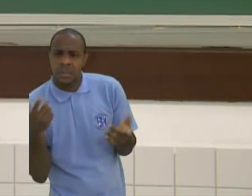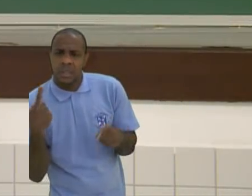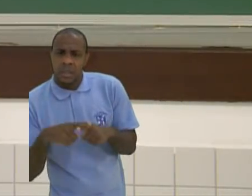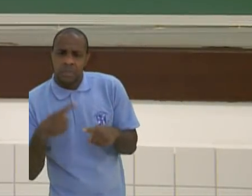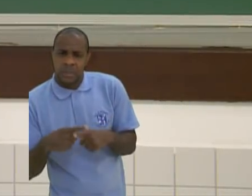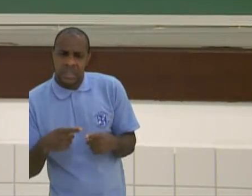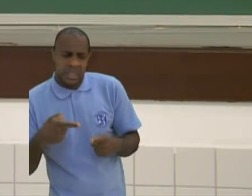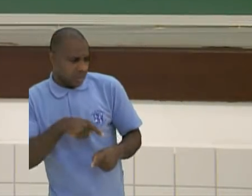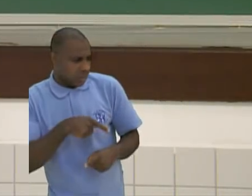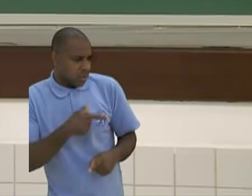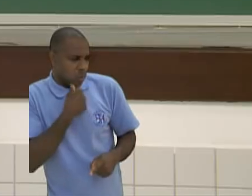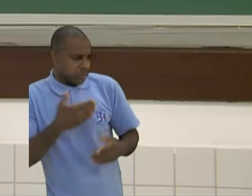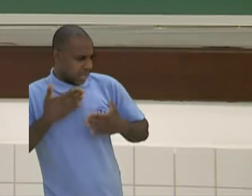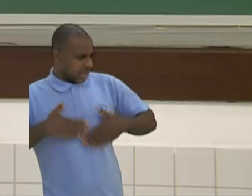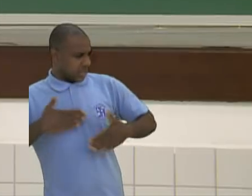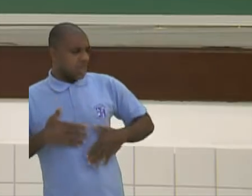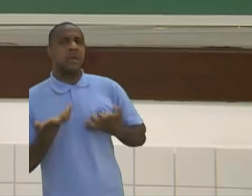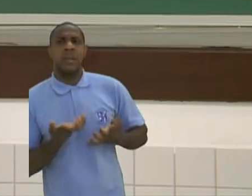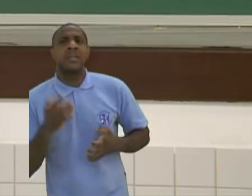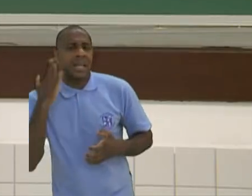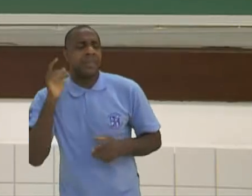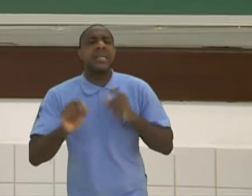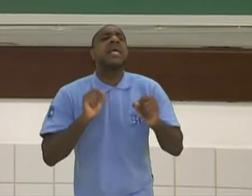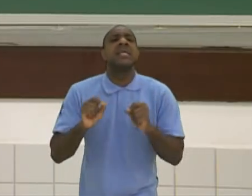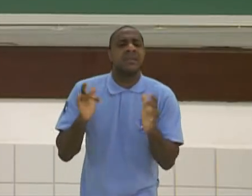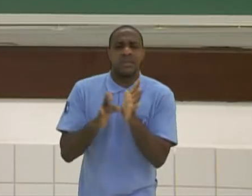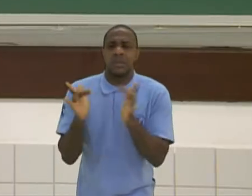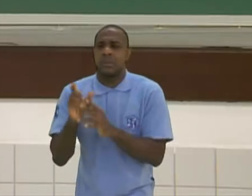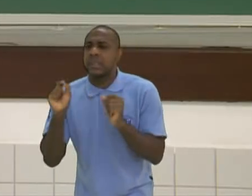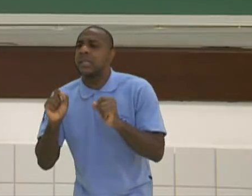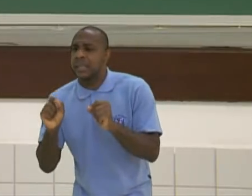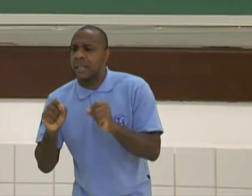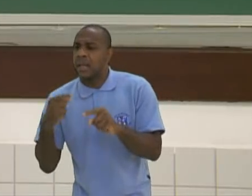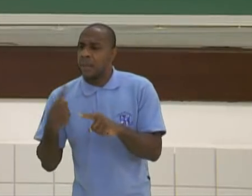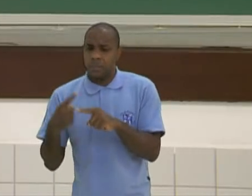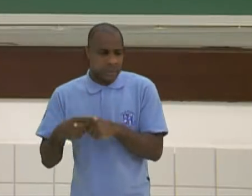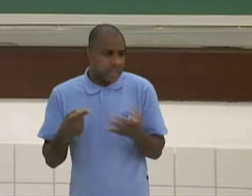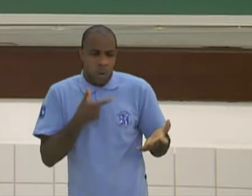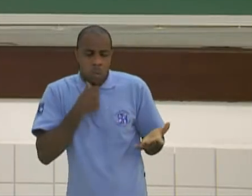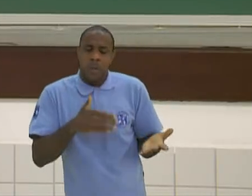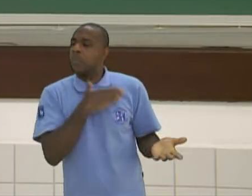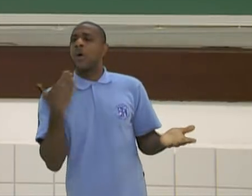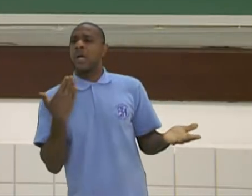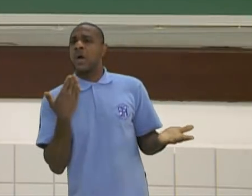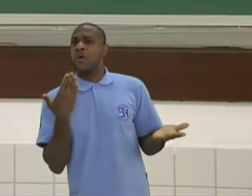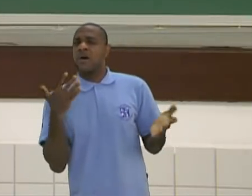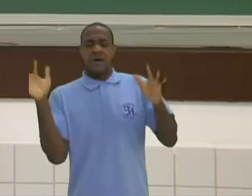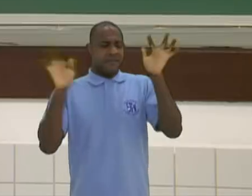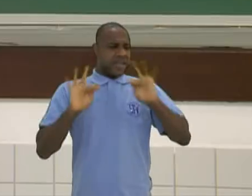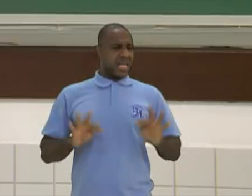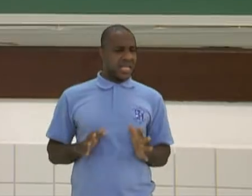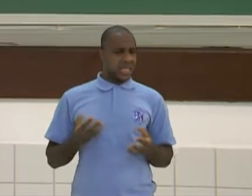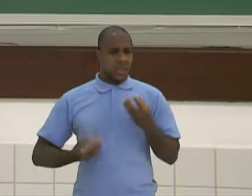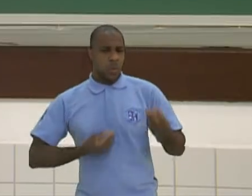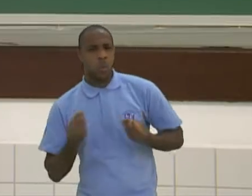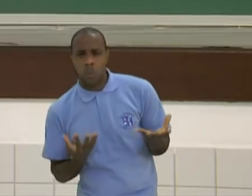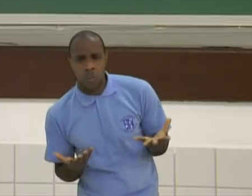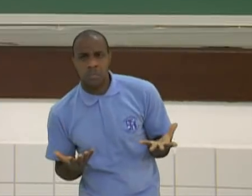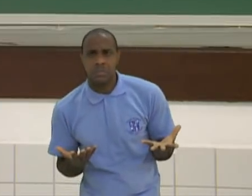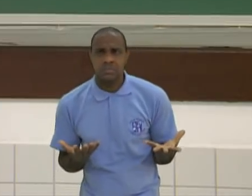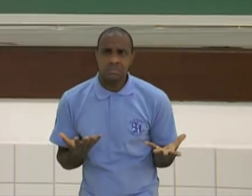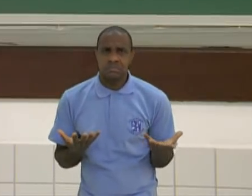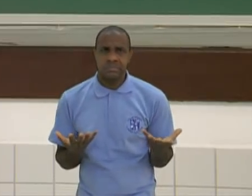leão? Ah, não, eu quero saber quem é esse cara. E começava a aumentar mais ainda a curiosidade. Quantos mais cristãos acabavam